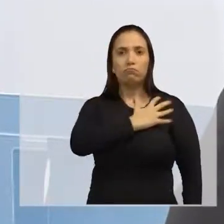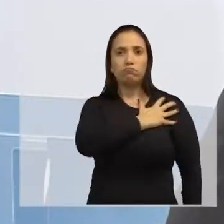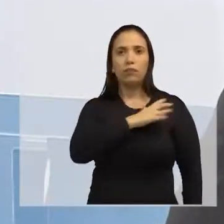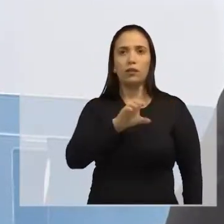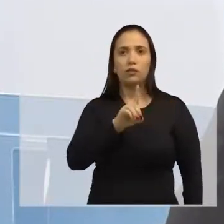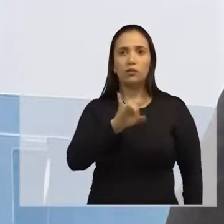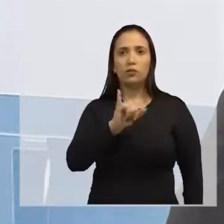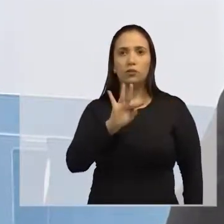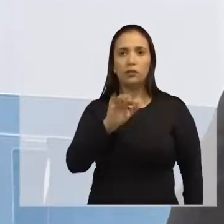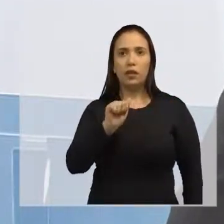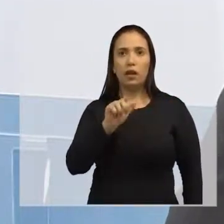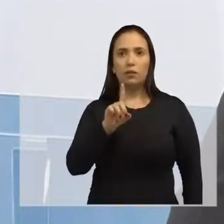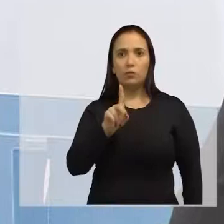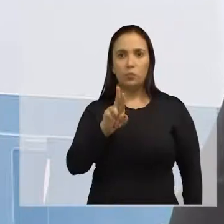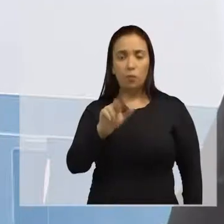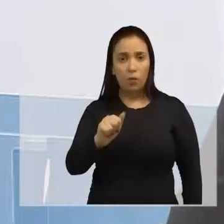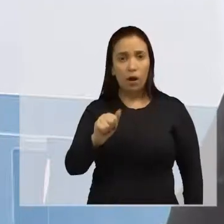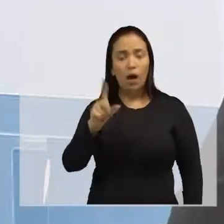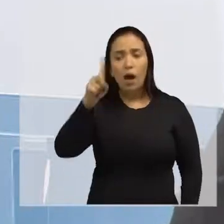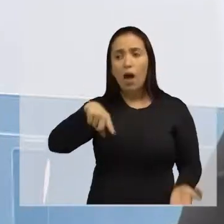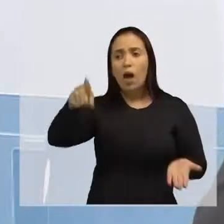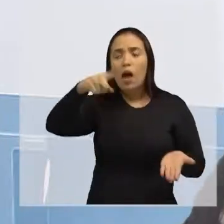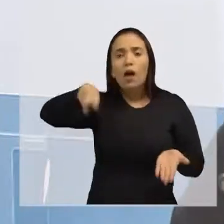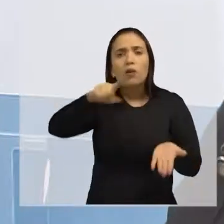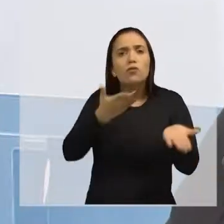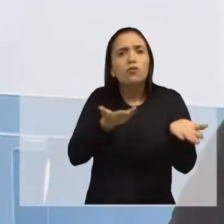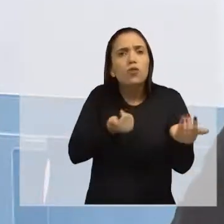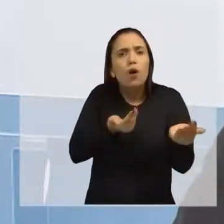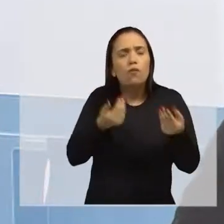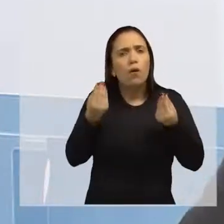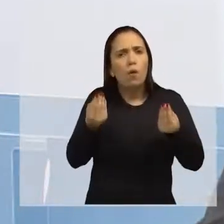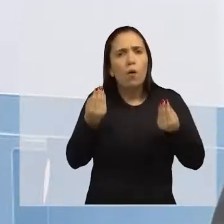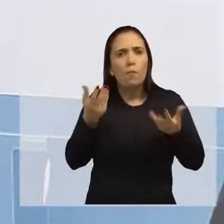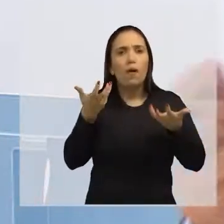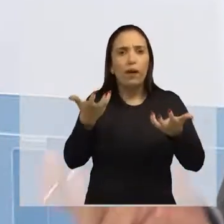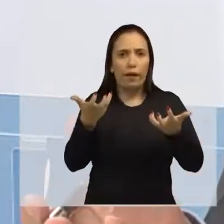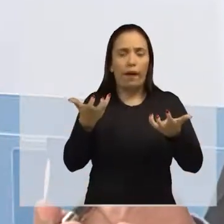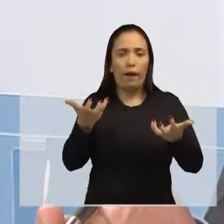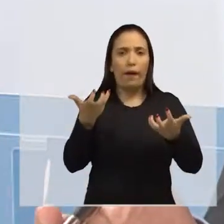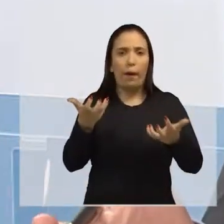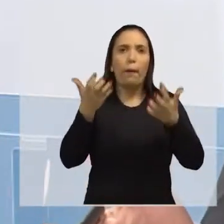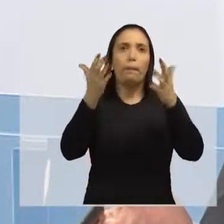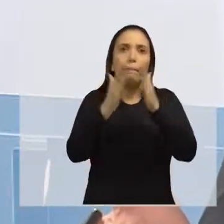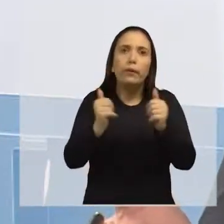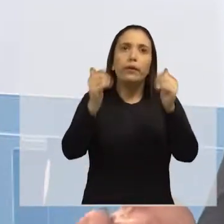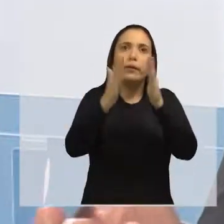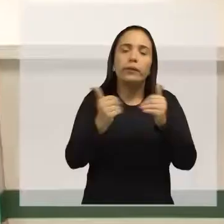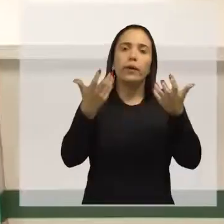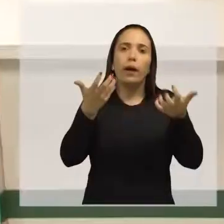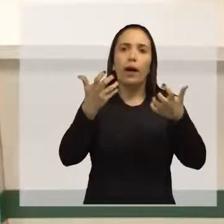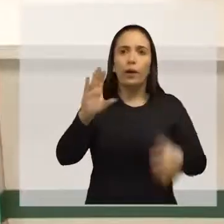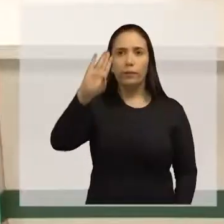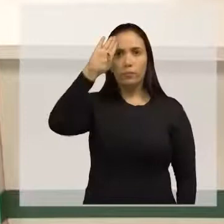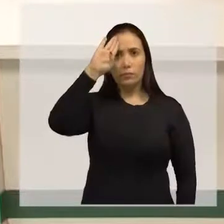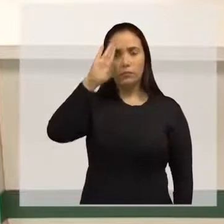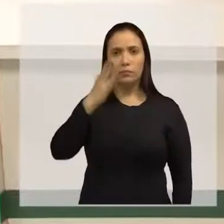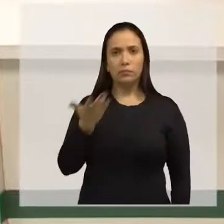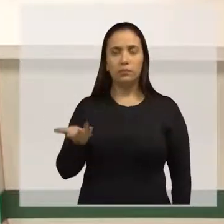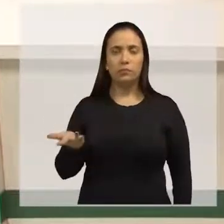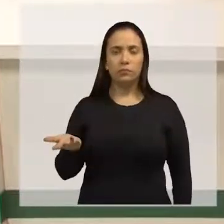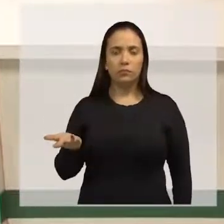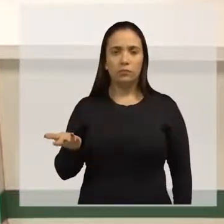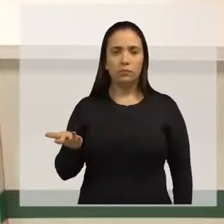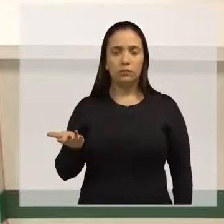caminhoneiros. Jovens, né? Jovens pedindo intervenção militar. Pessoas que nasceram depois de 85. Intervenção militar é